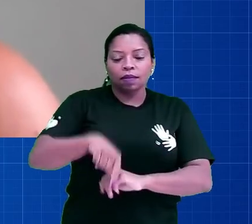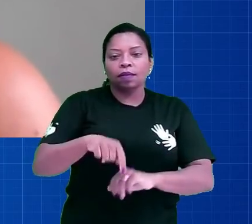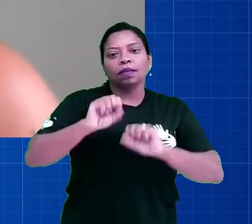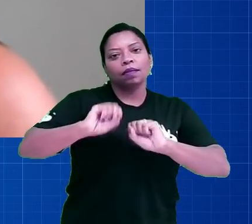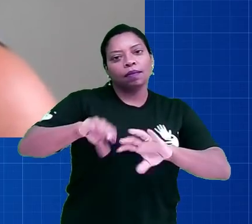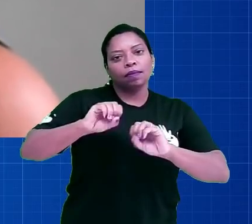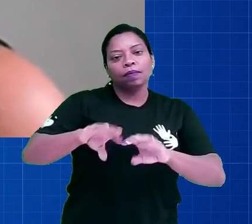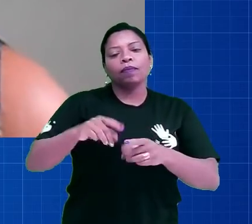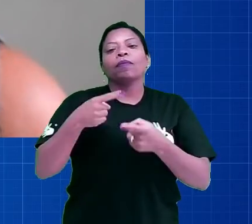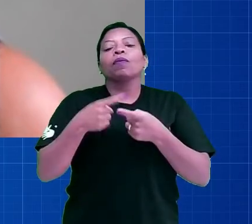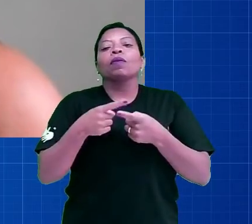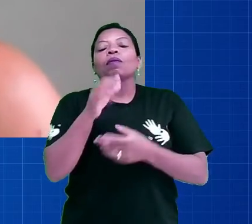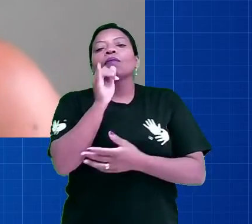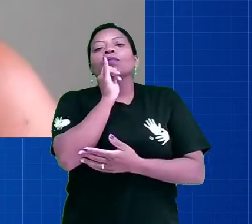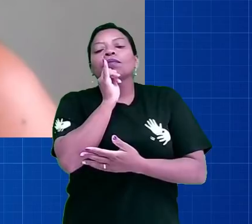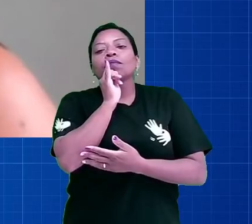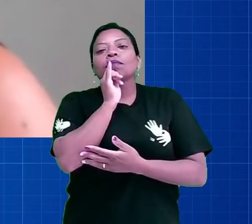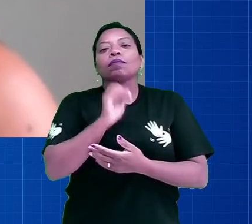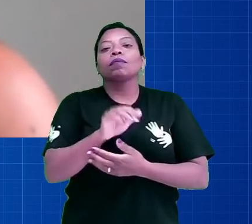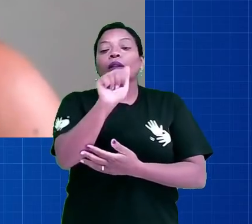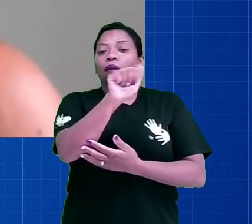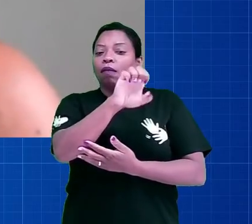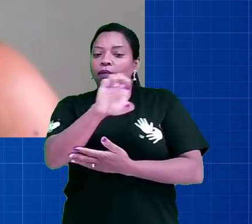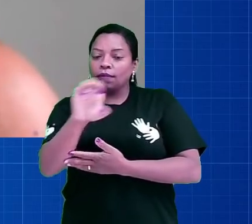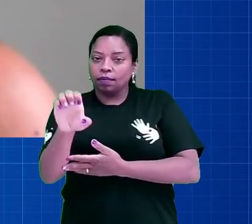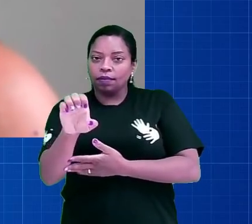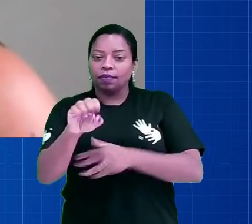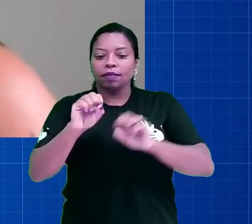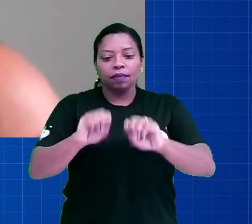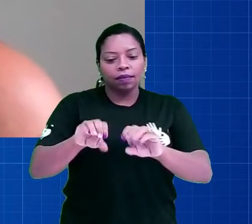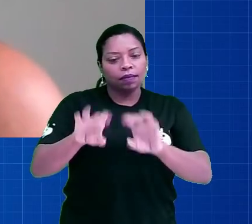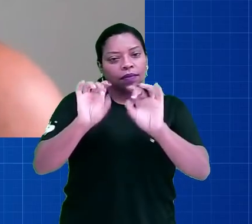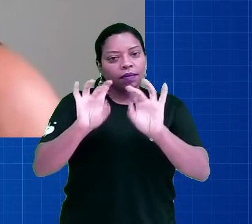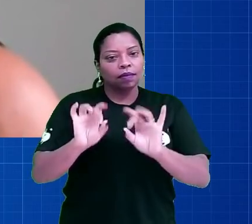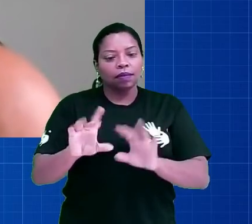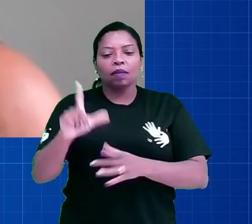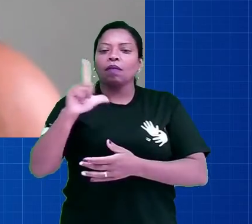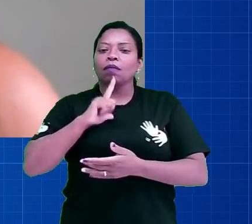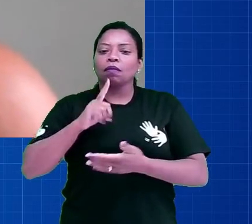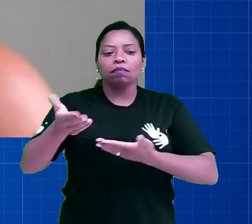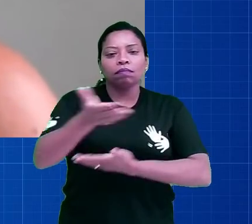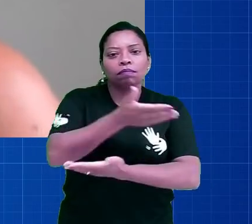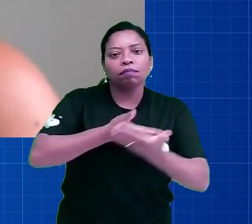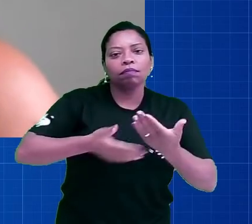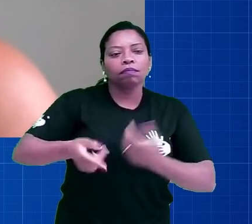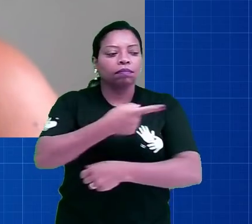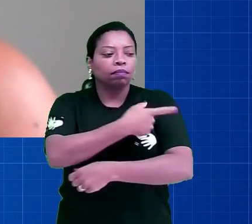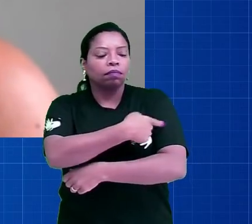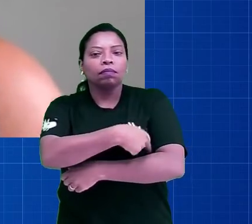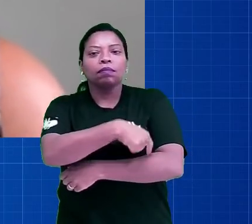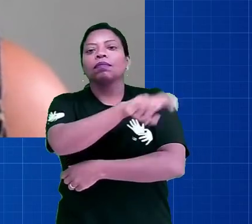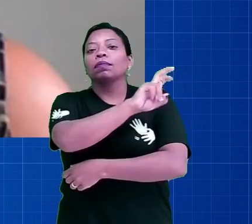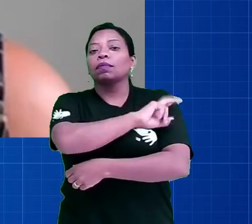projeto enquanto Secretaria de Educação, que envolve, até porque a questão do atendimento educacional especializado, a